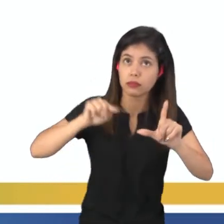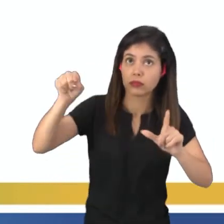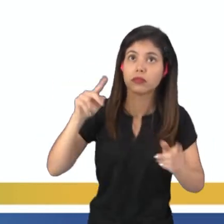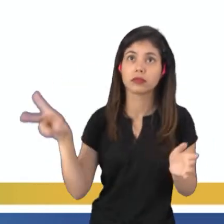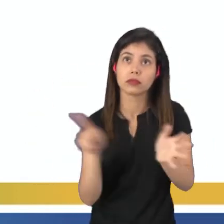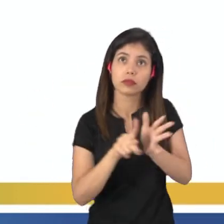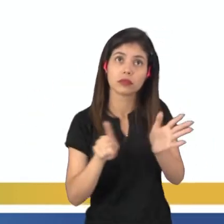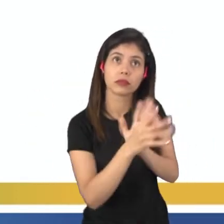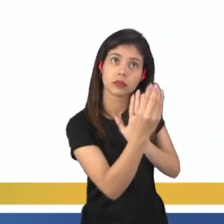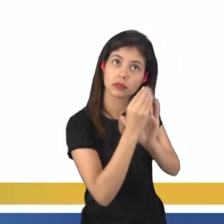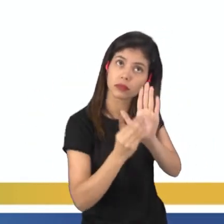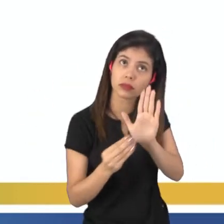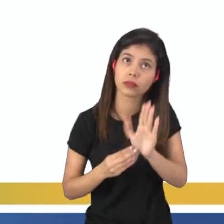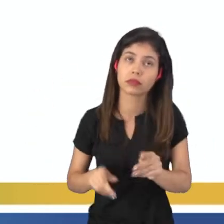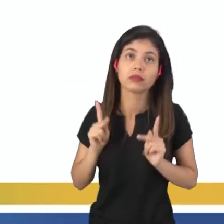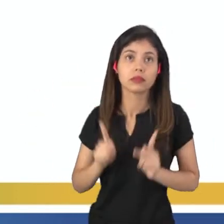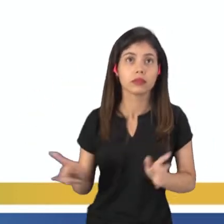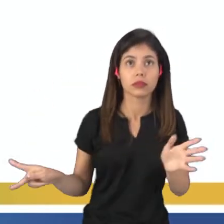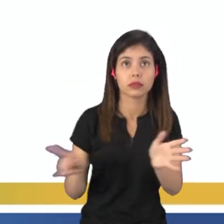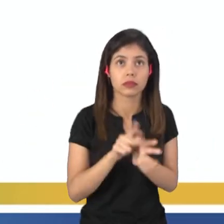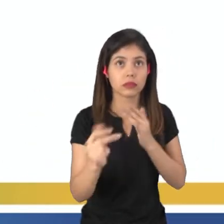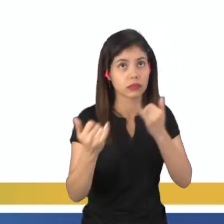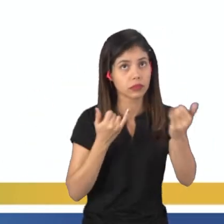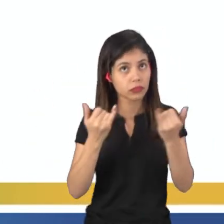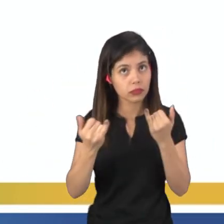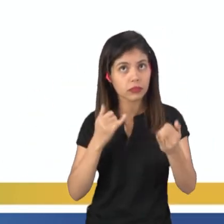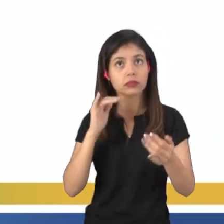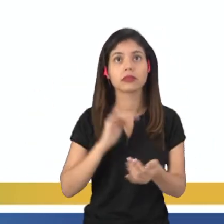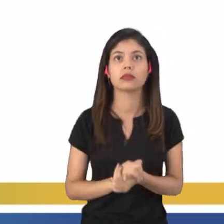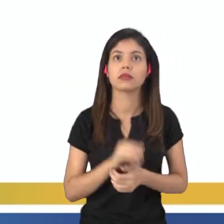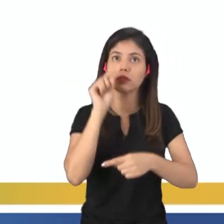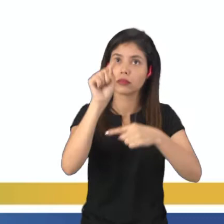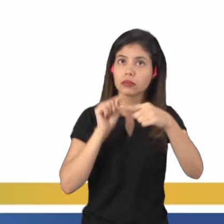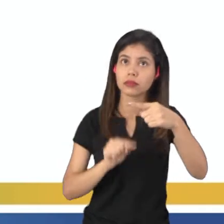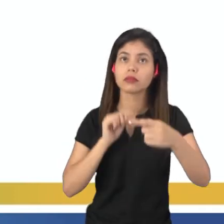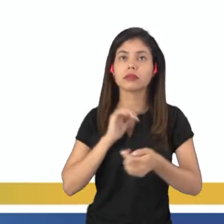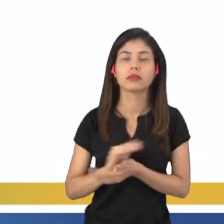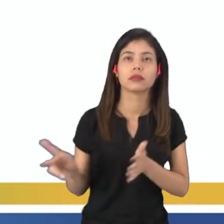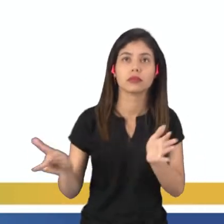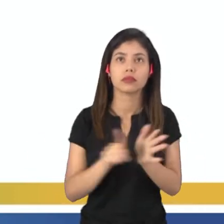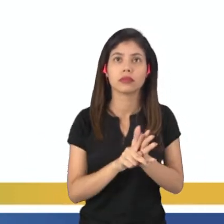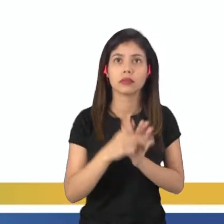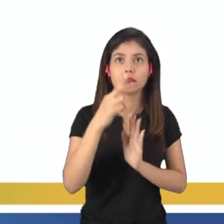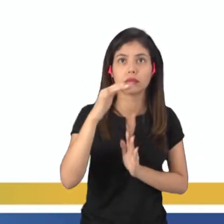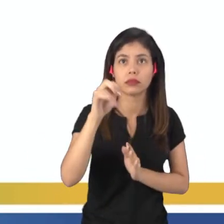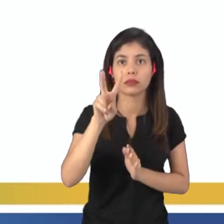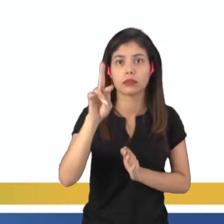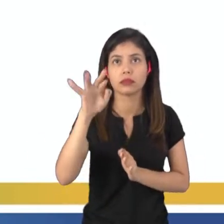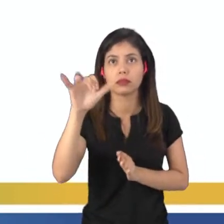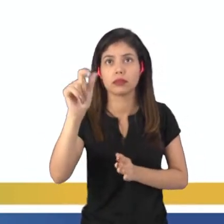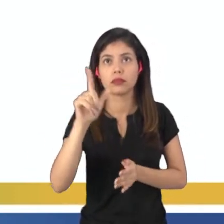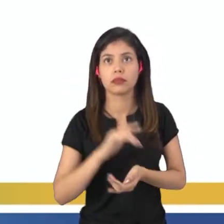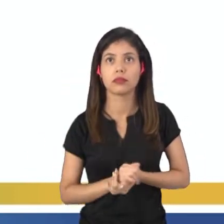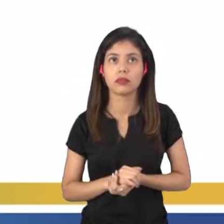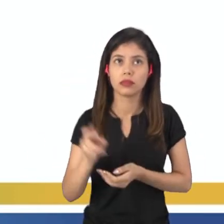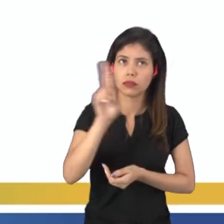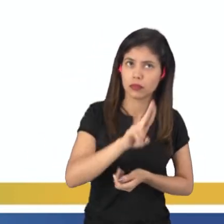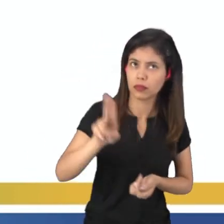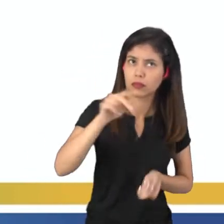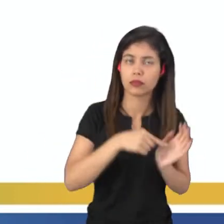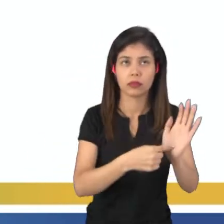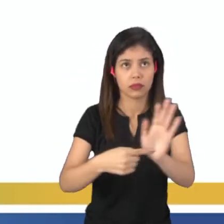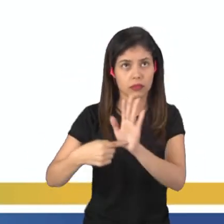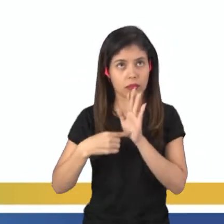colunas, né? Com os dados agora na posição horizontal e as informações e divisões na posição vertical. Então, eles